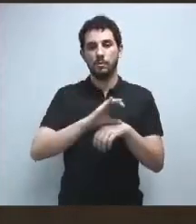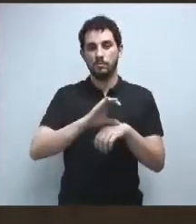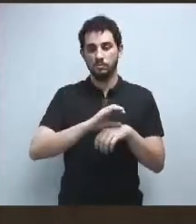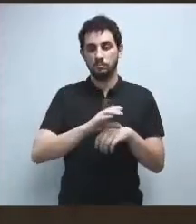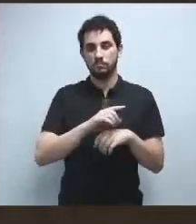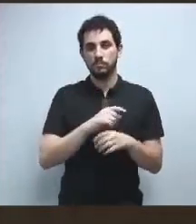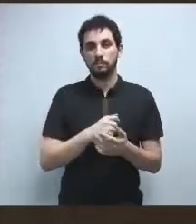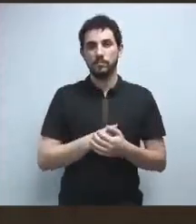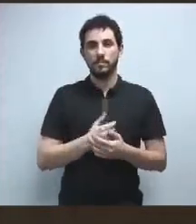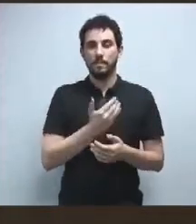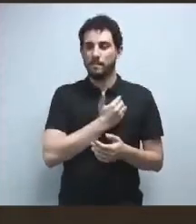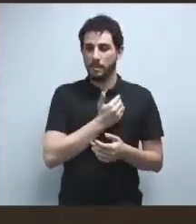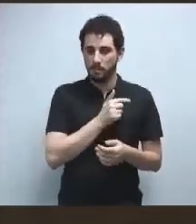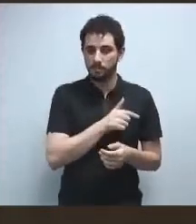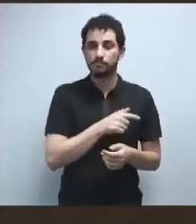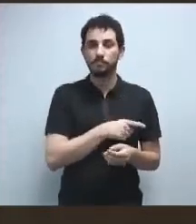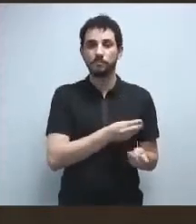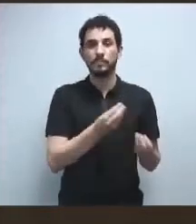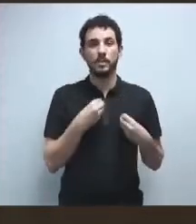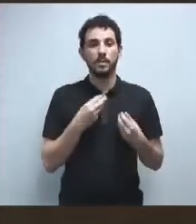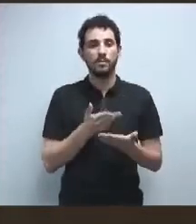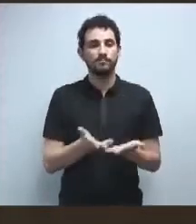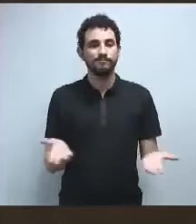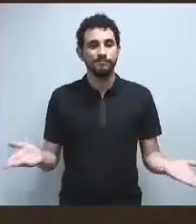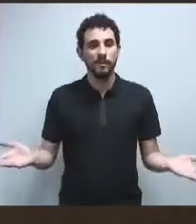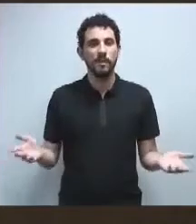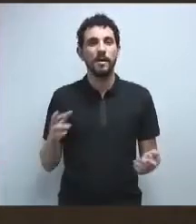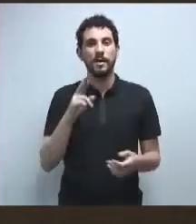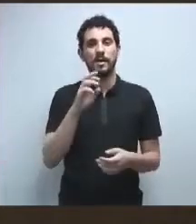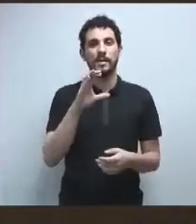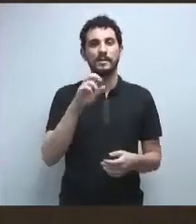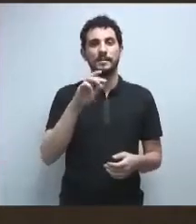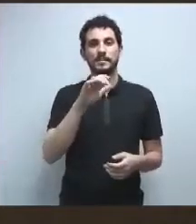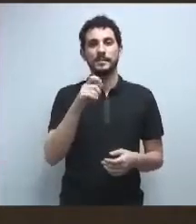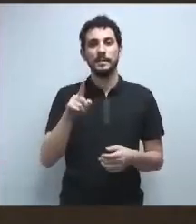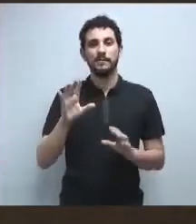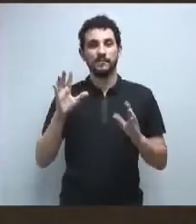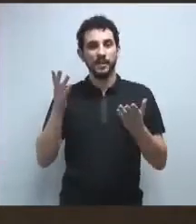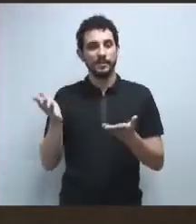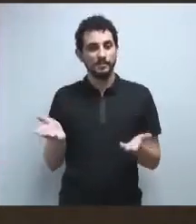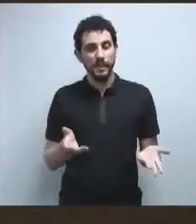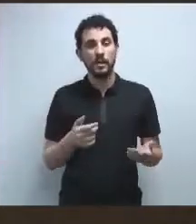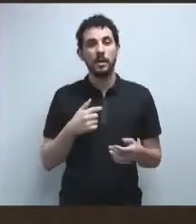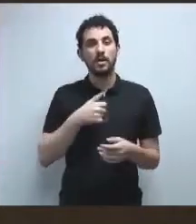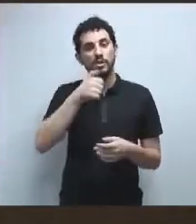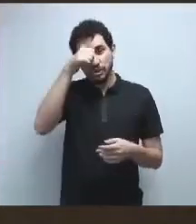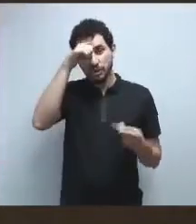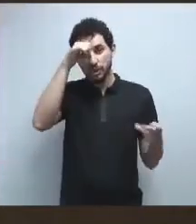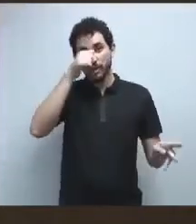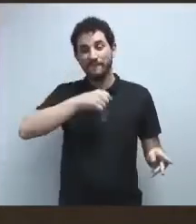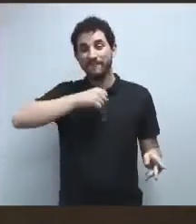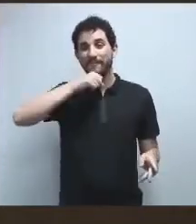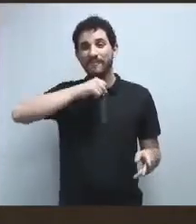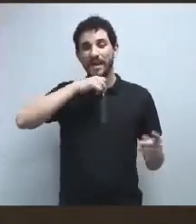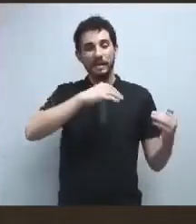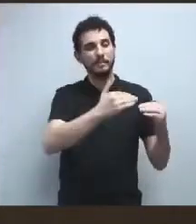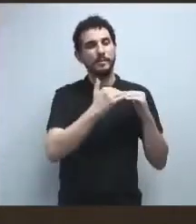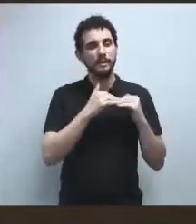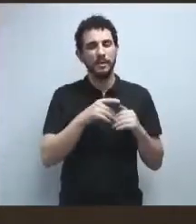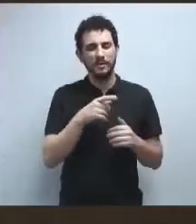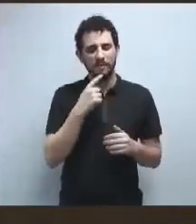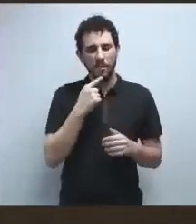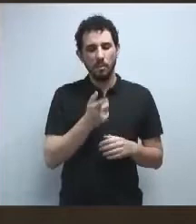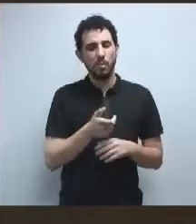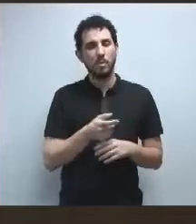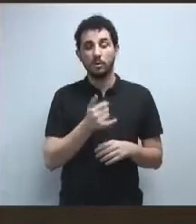ele ofereceu uma recepção eu tenho a oportunidade de estar lá e tinha uma tia dele velhinha e virou e foi assim puxa antônio carlos e demorou